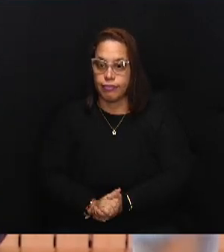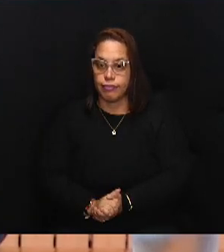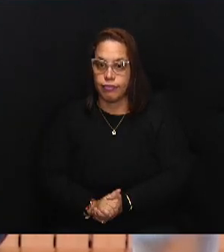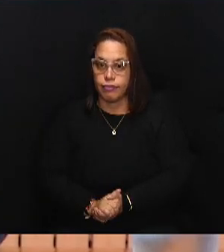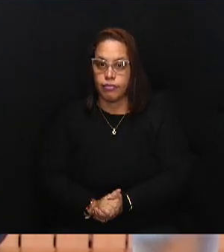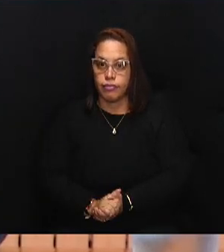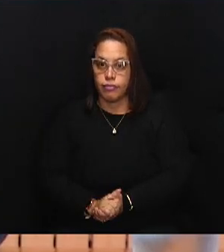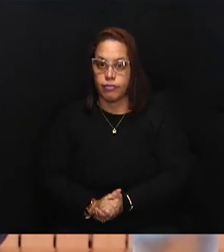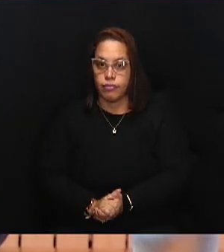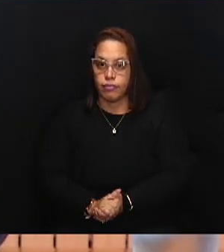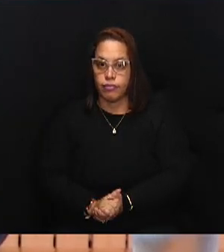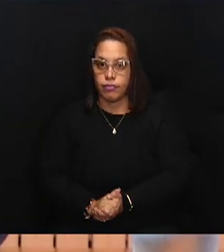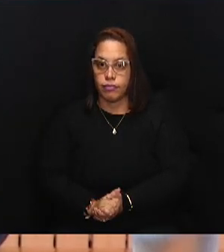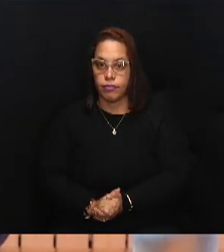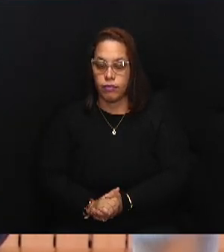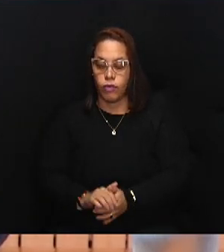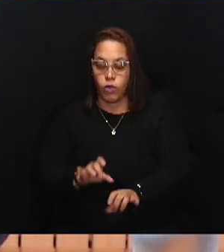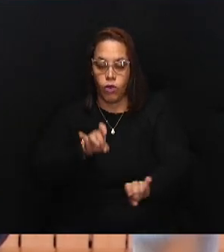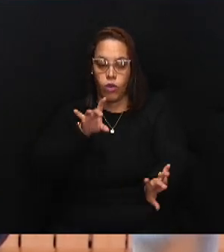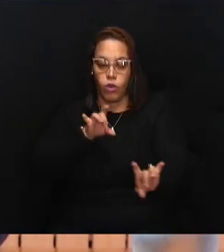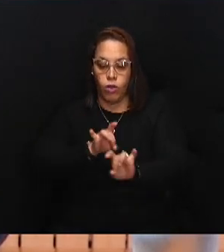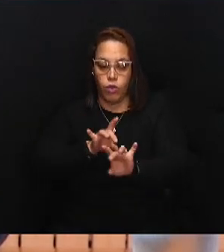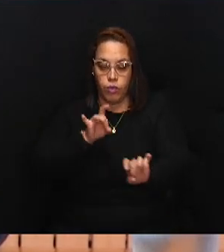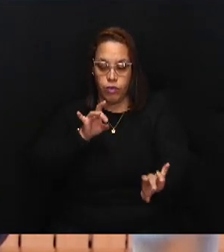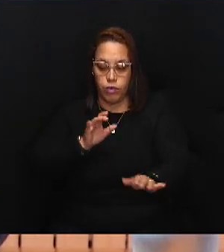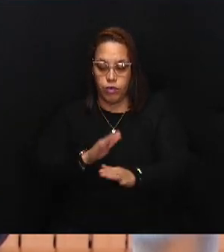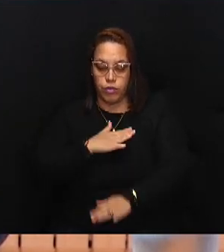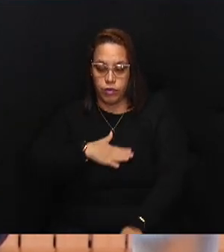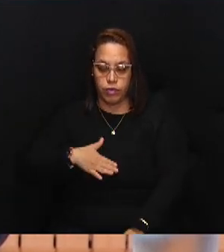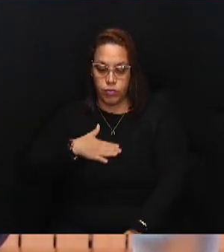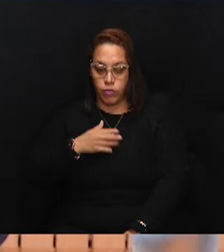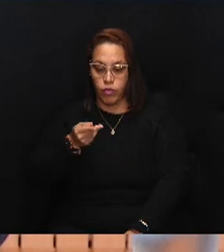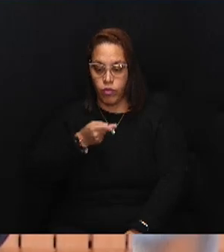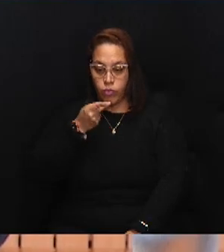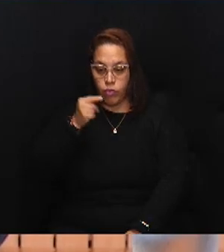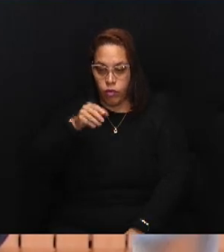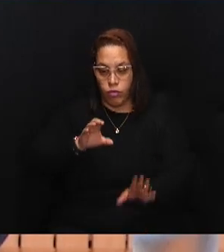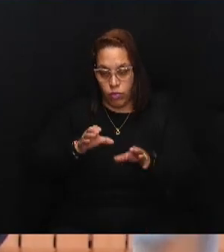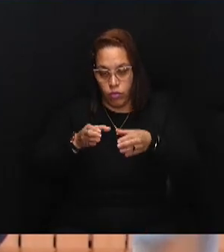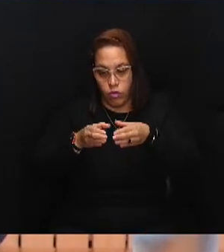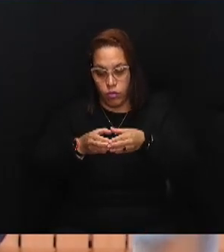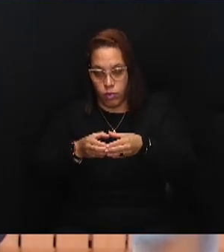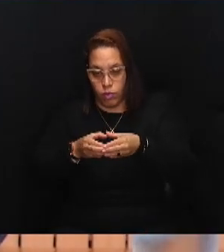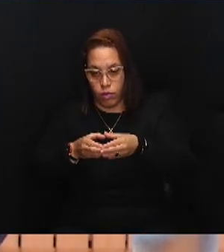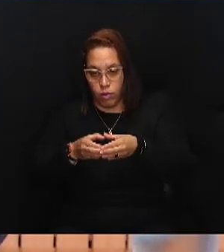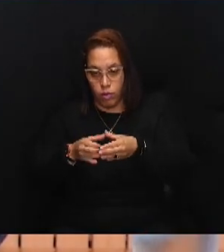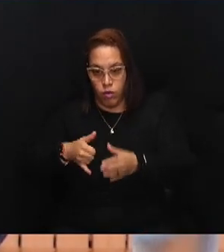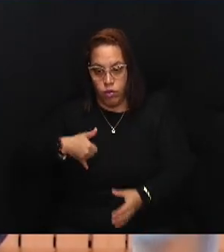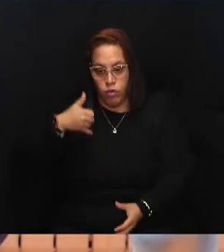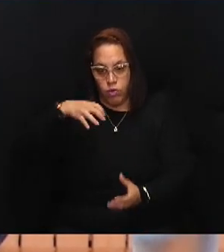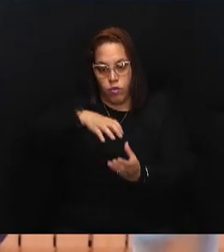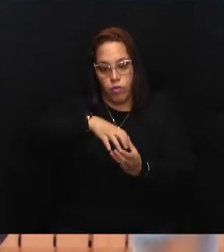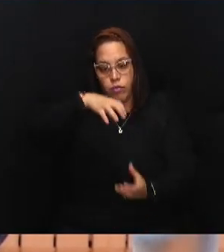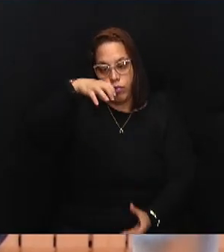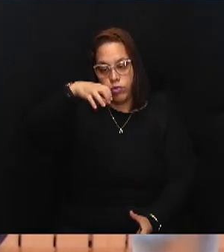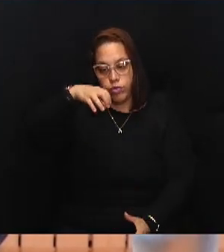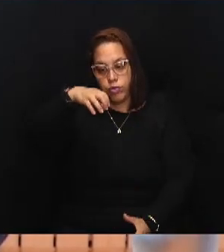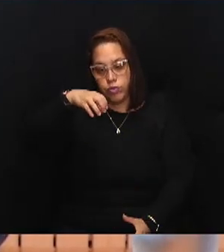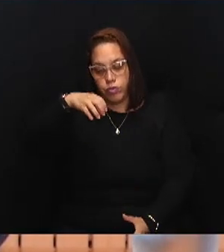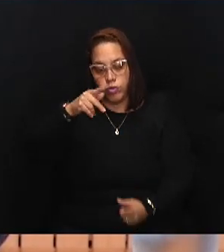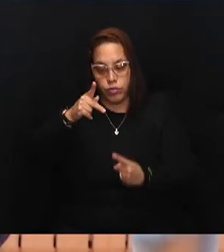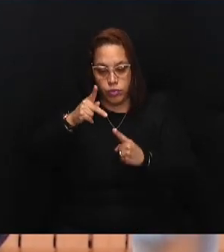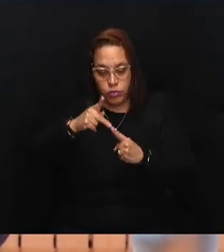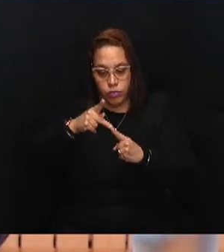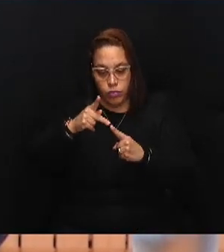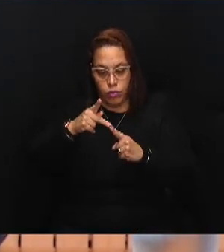por meio de online. Gostaria de falar aqui a Comissão dos Idosos Aposentados e Pensionistas. Pauta